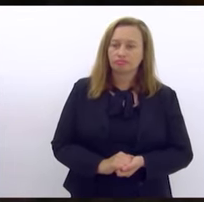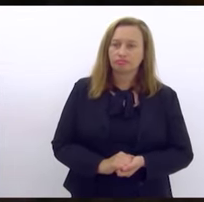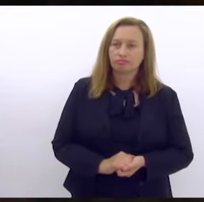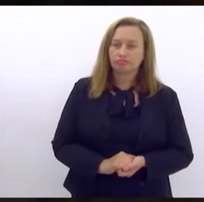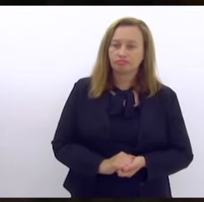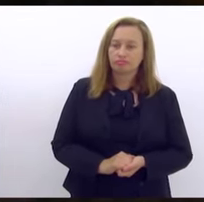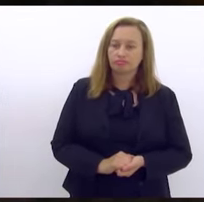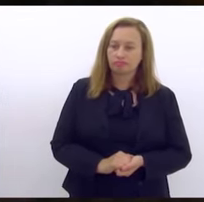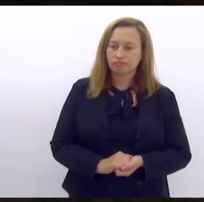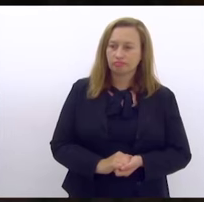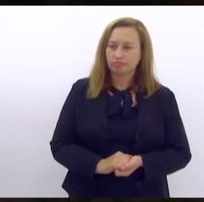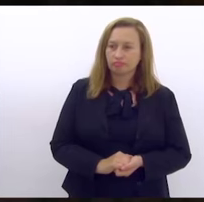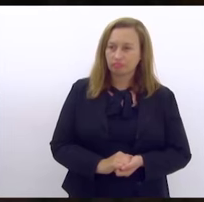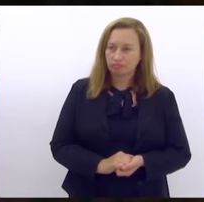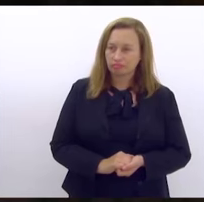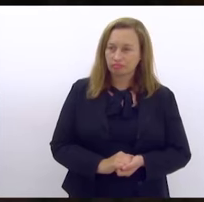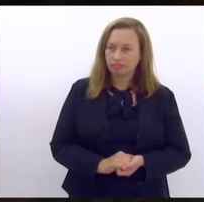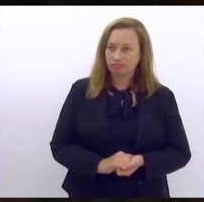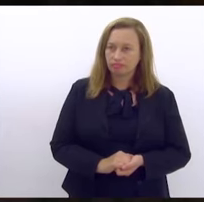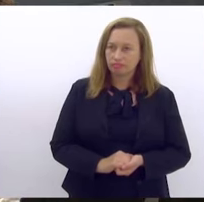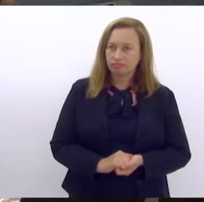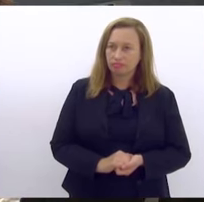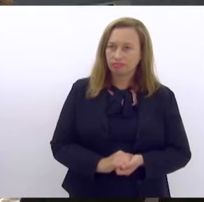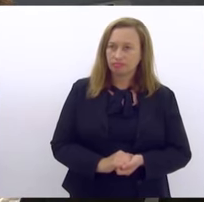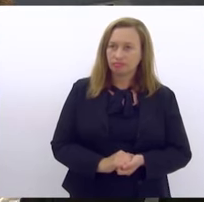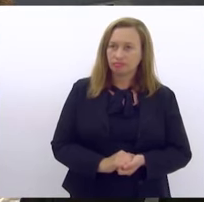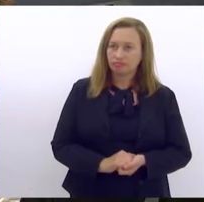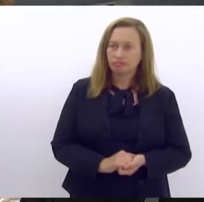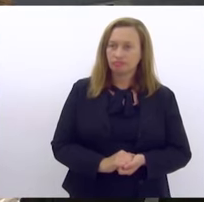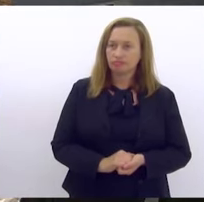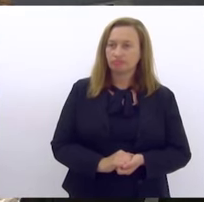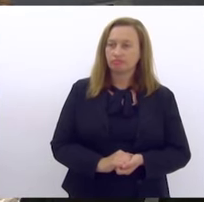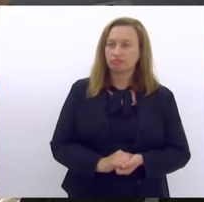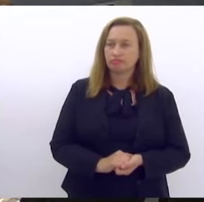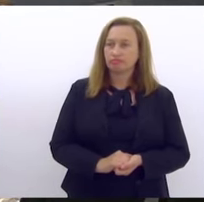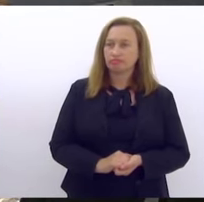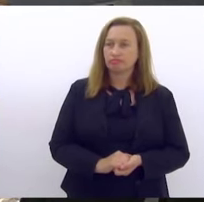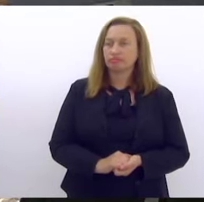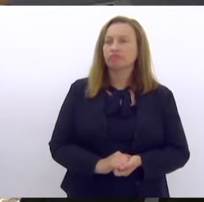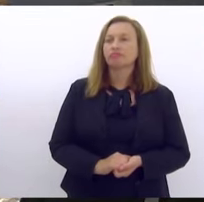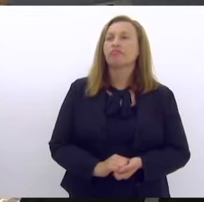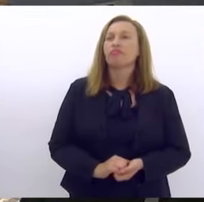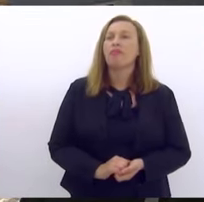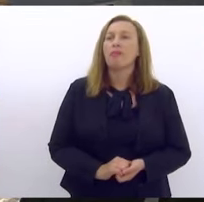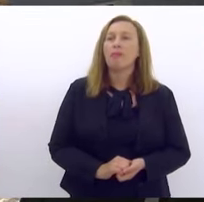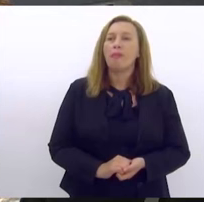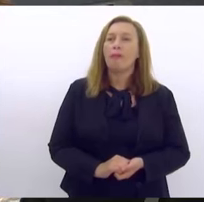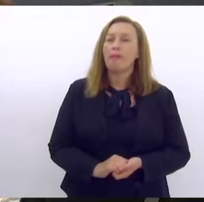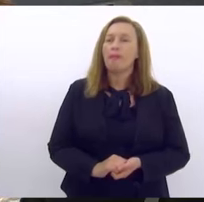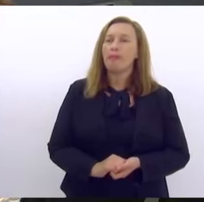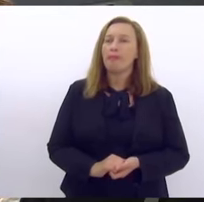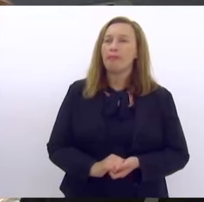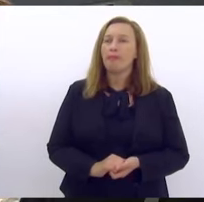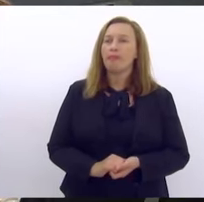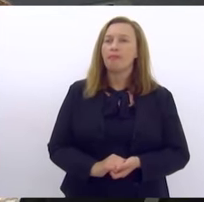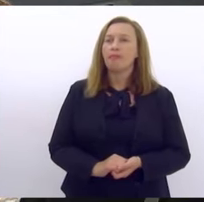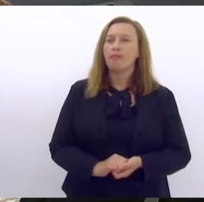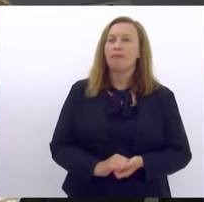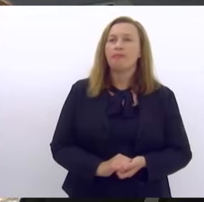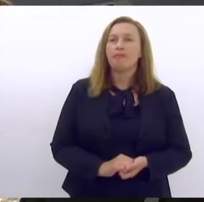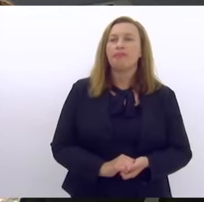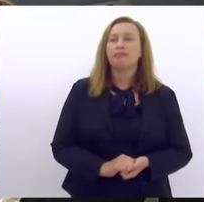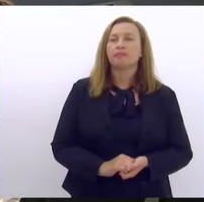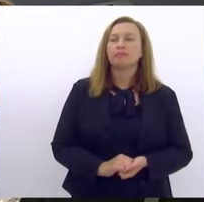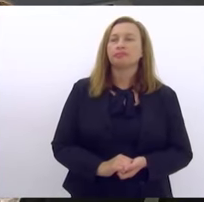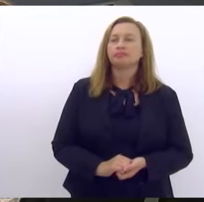podem antecipar essa sessão. Oi? Faço uma pergunta ao plenário aos líderes se a gente pode antecipar a sessão